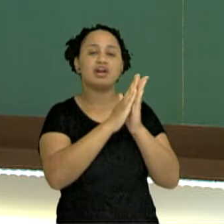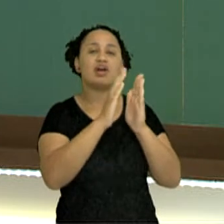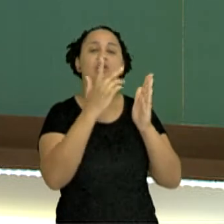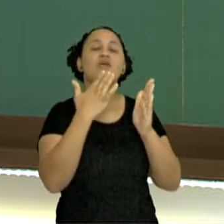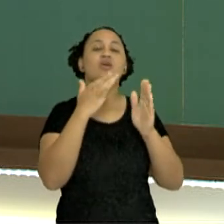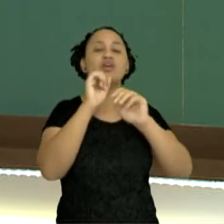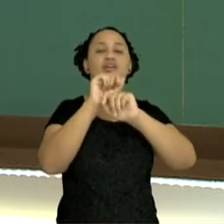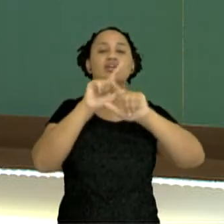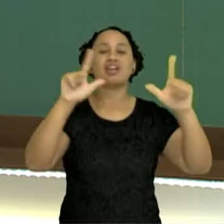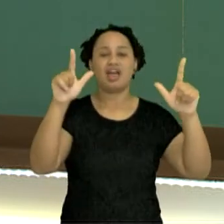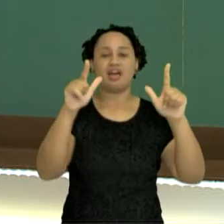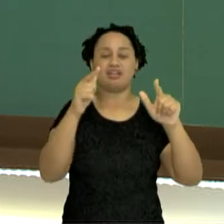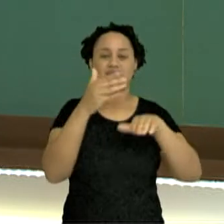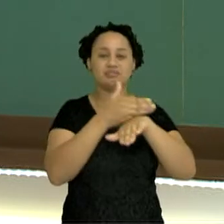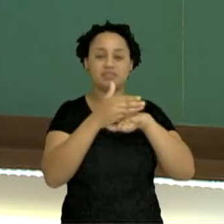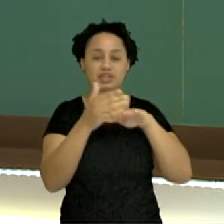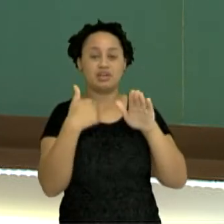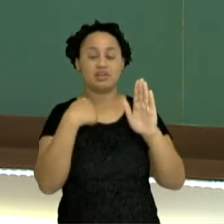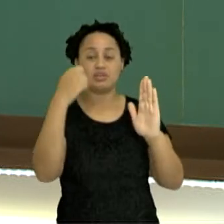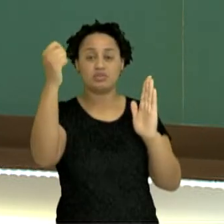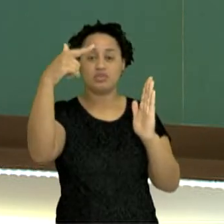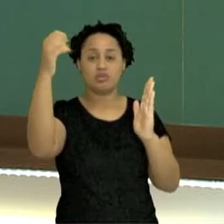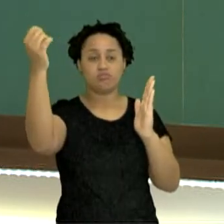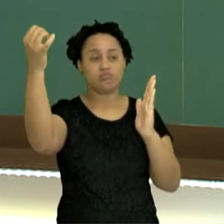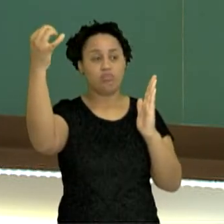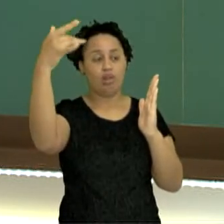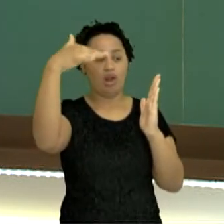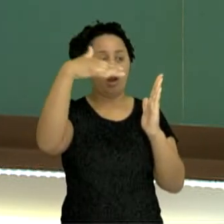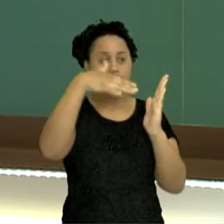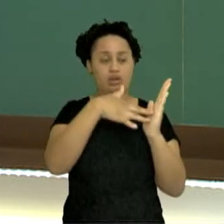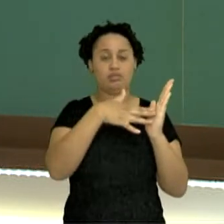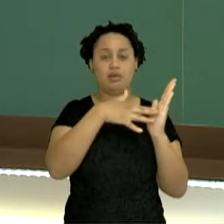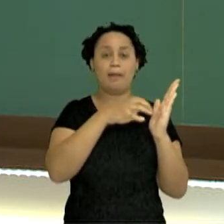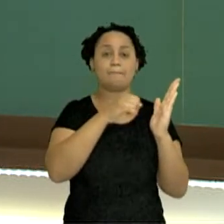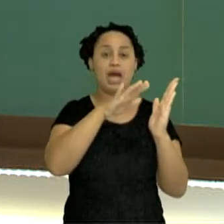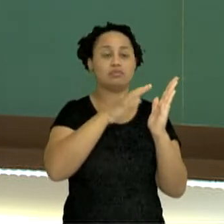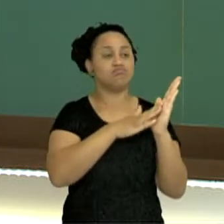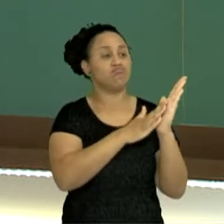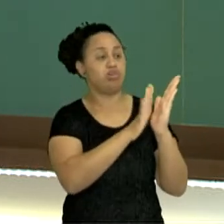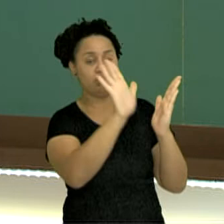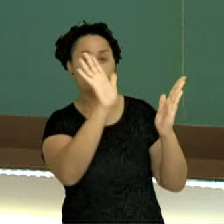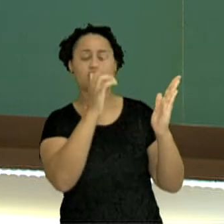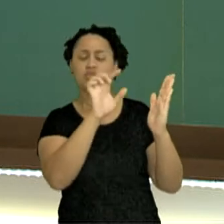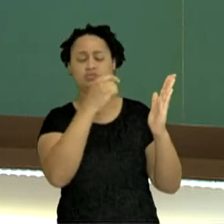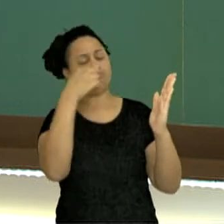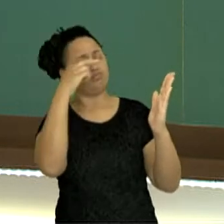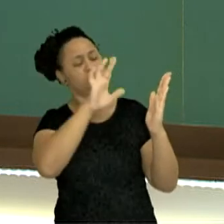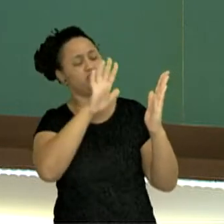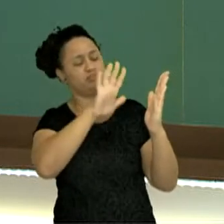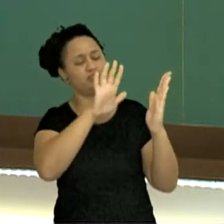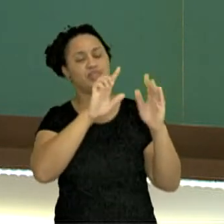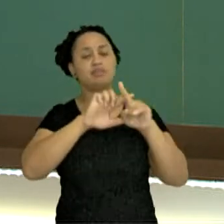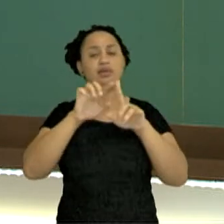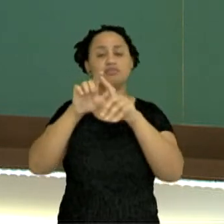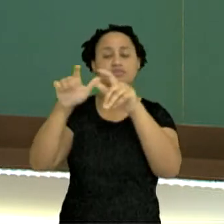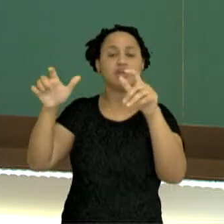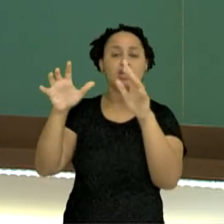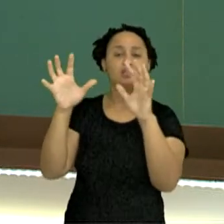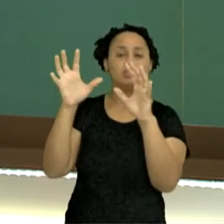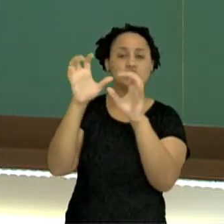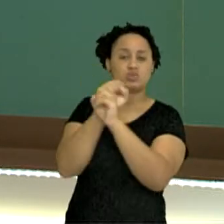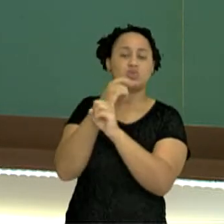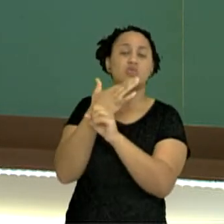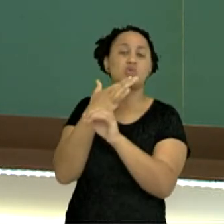clara. Então, da radiação solar que incide, a maior parte dela é refletida. Diferente de quando temos uma superfície de cor